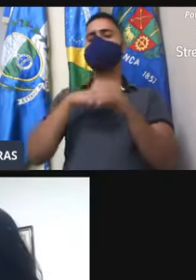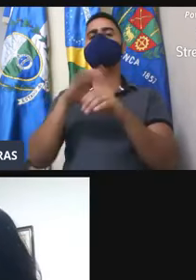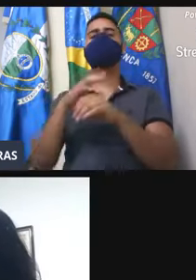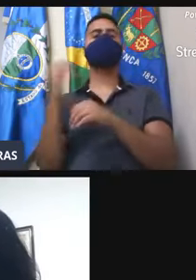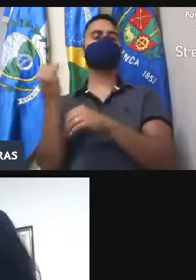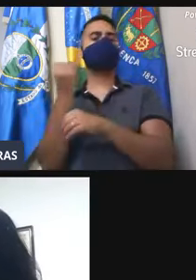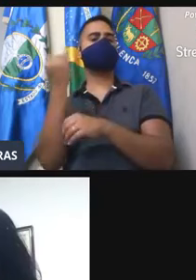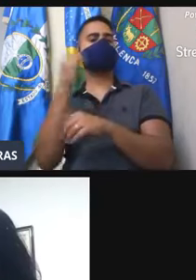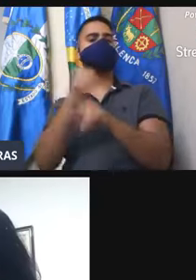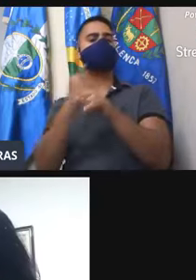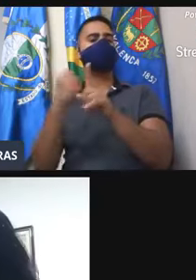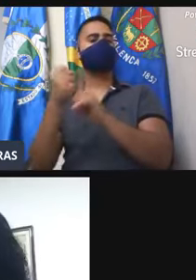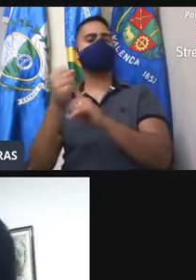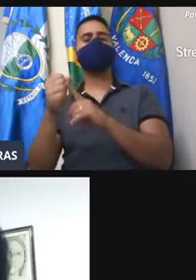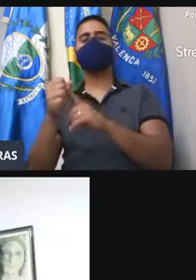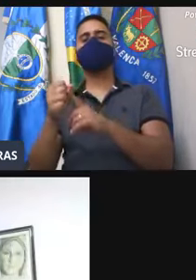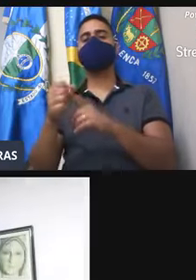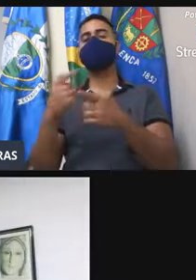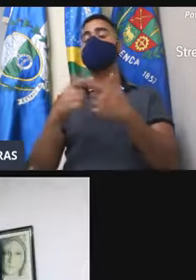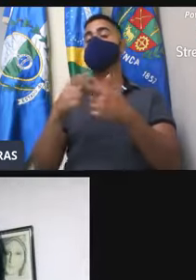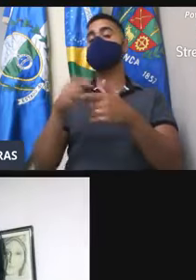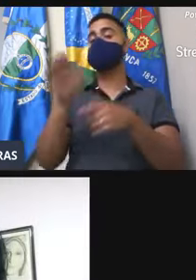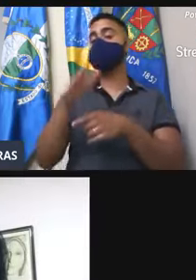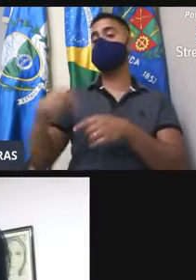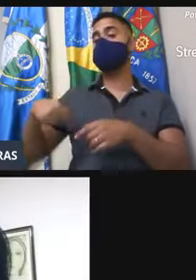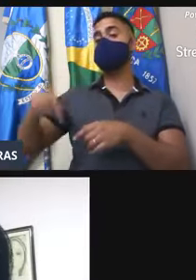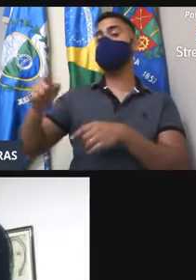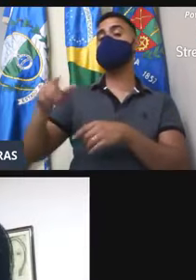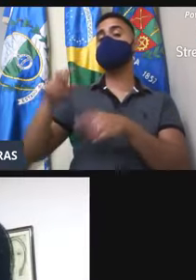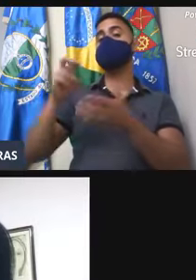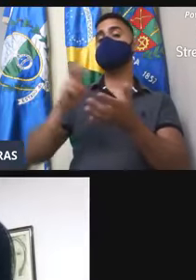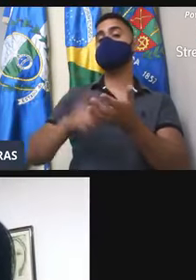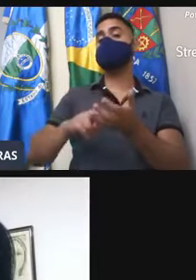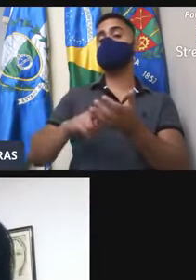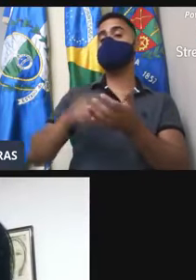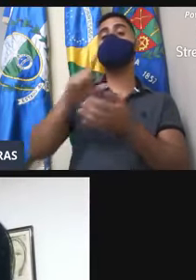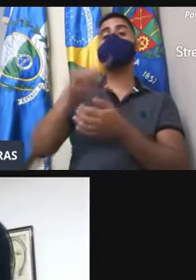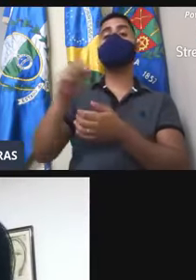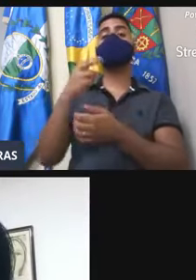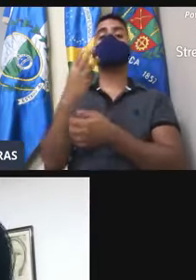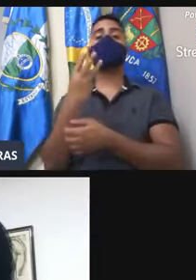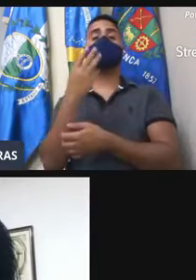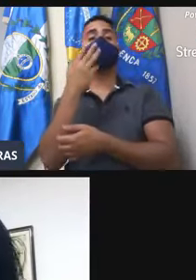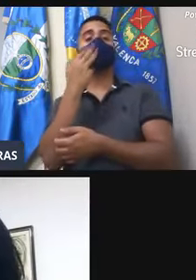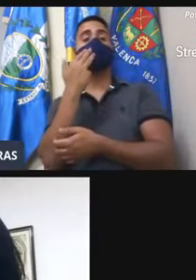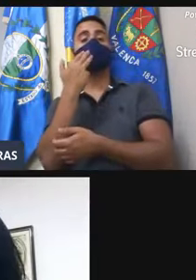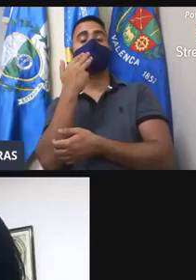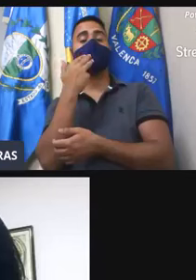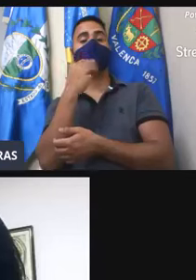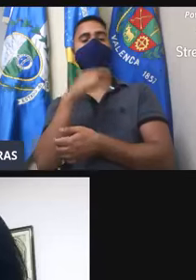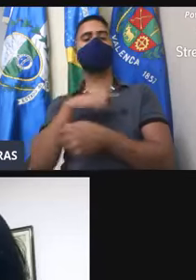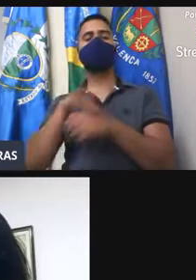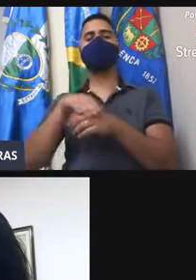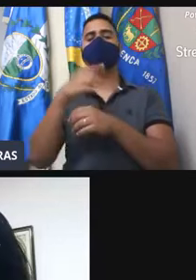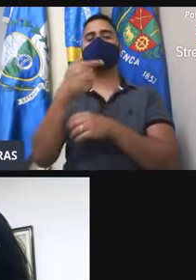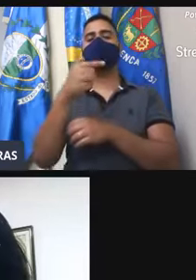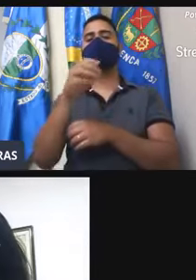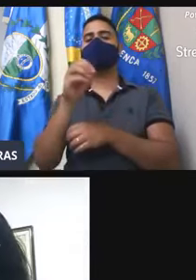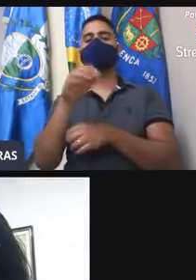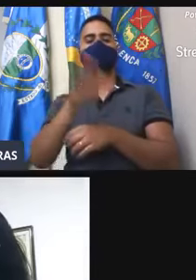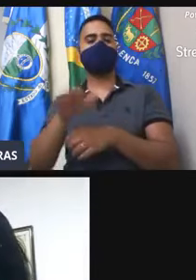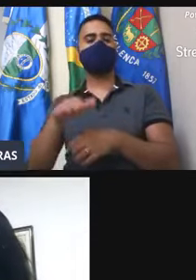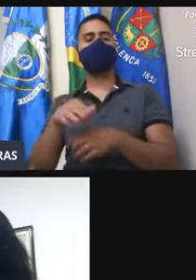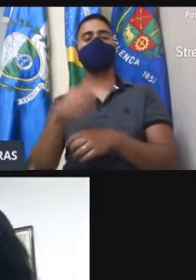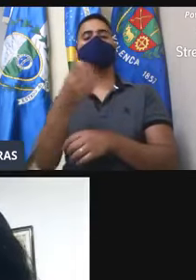relevância, um impacto social enorme, porque as crianças entram de manhã e saem com 3 refeições ali, e são mais de 70 crianças e 60